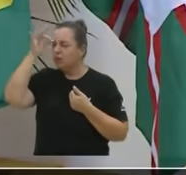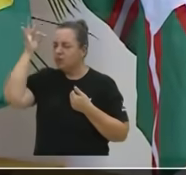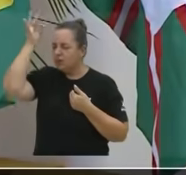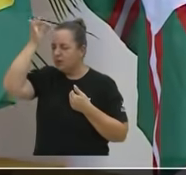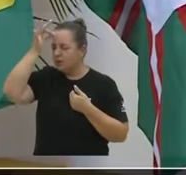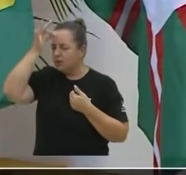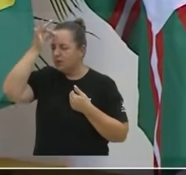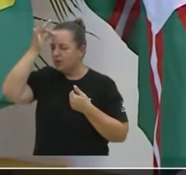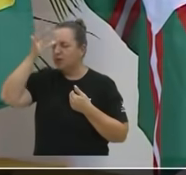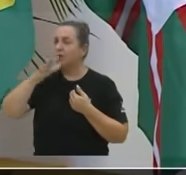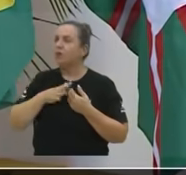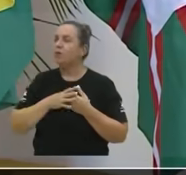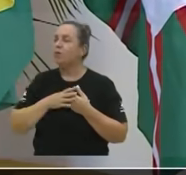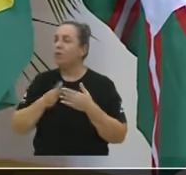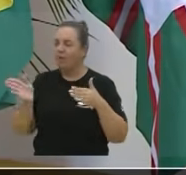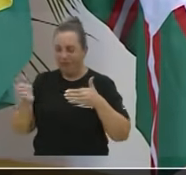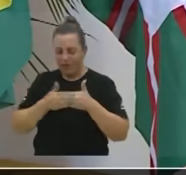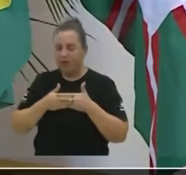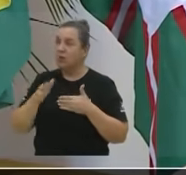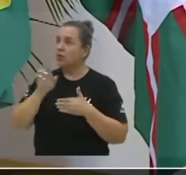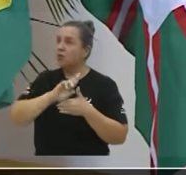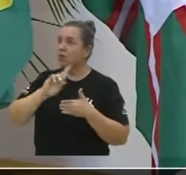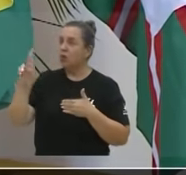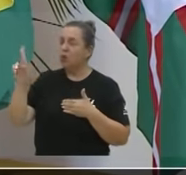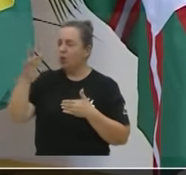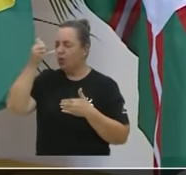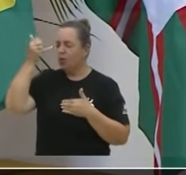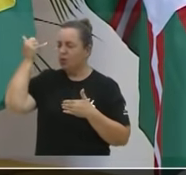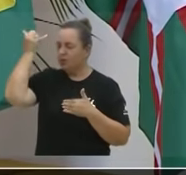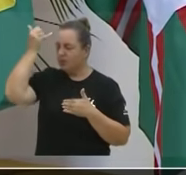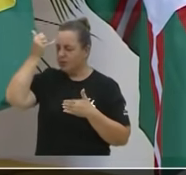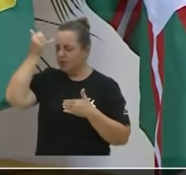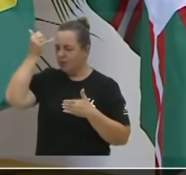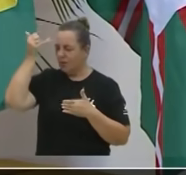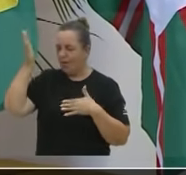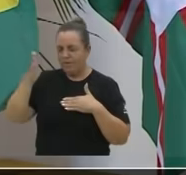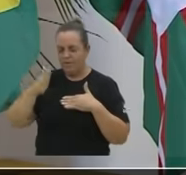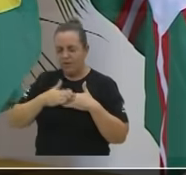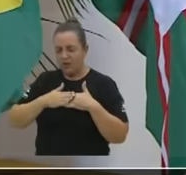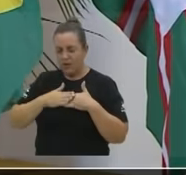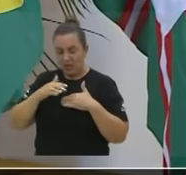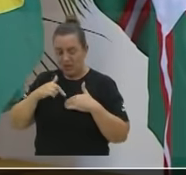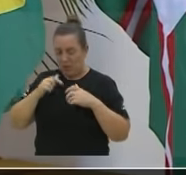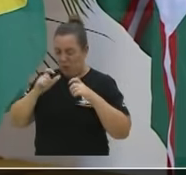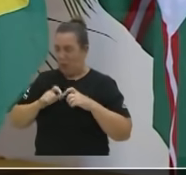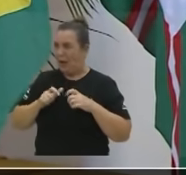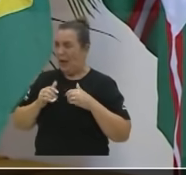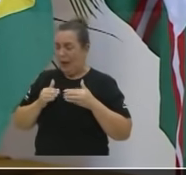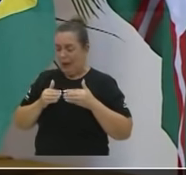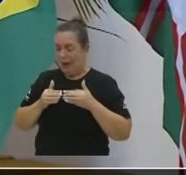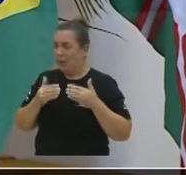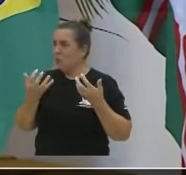Espírito, sela, Senhor, com a unção, fecha essas brechas.